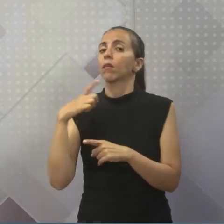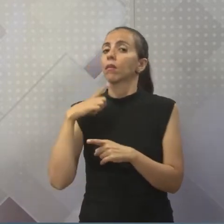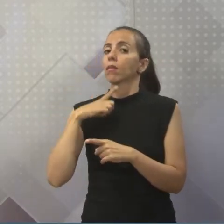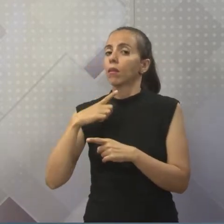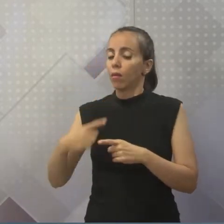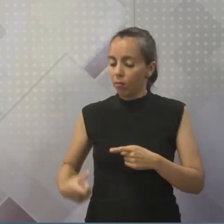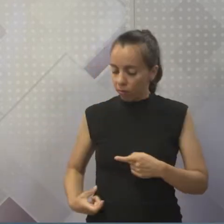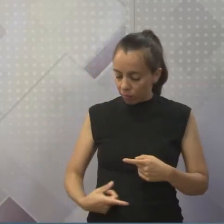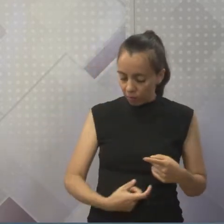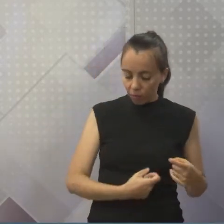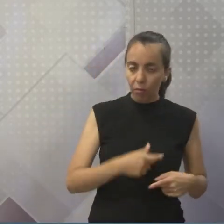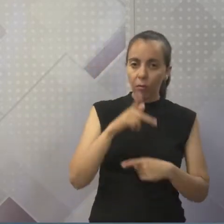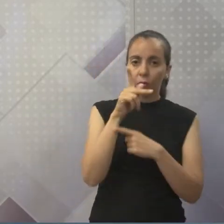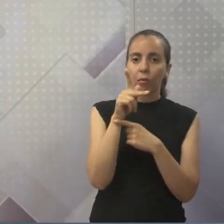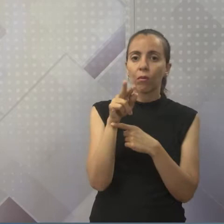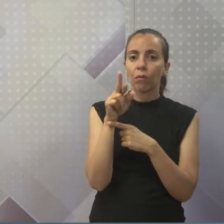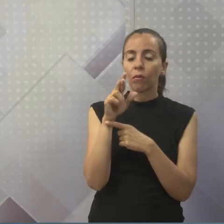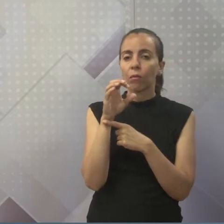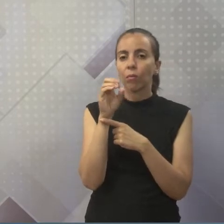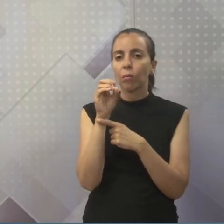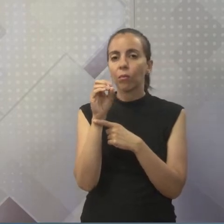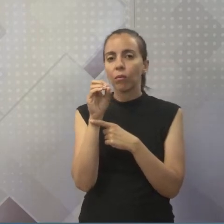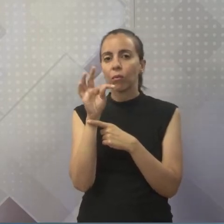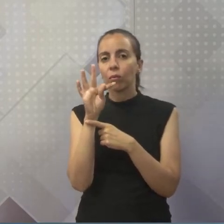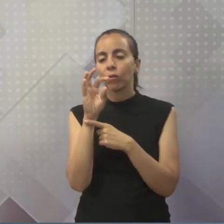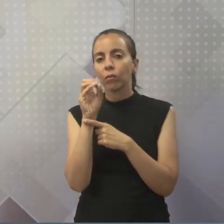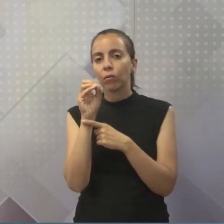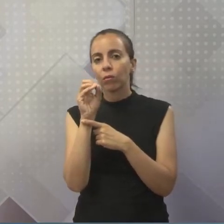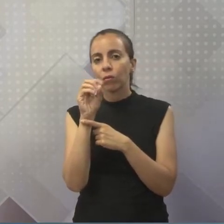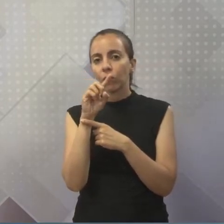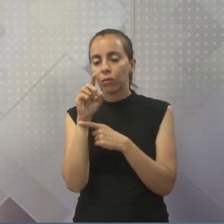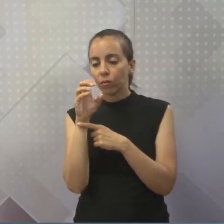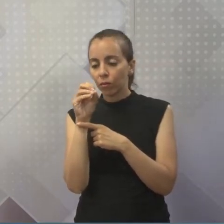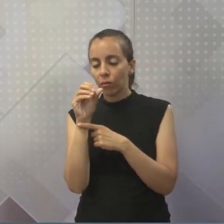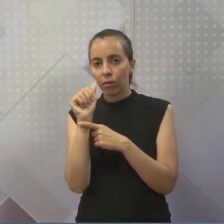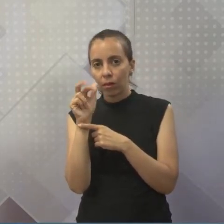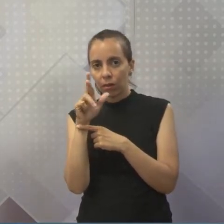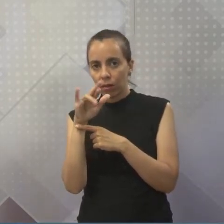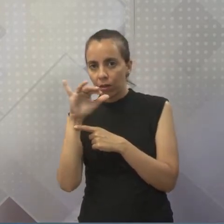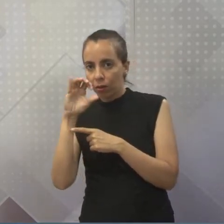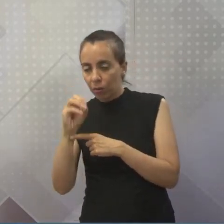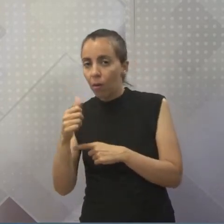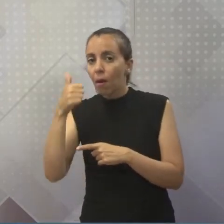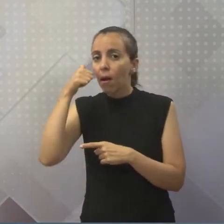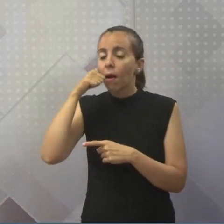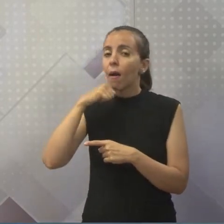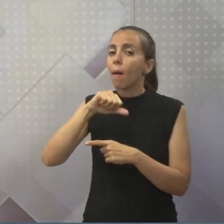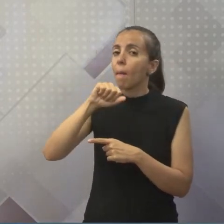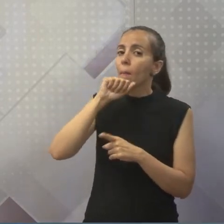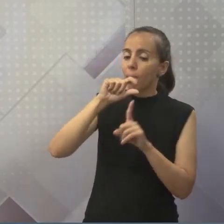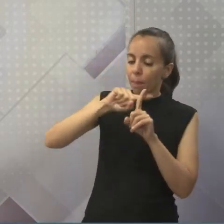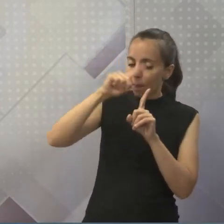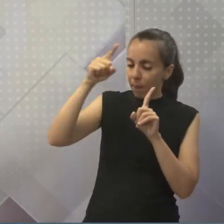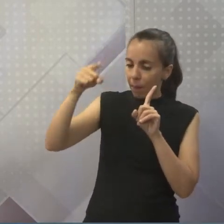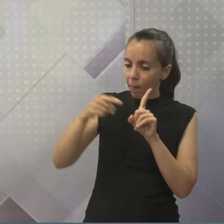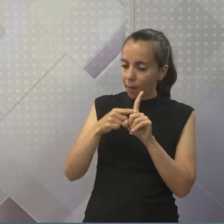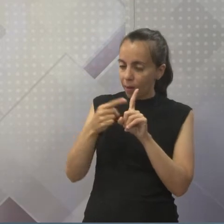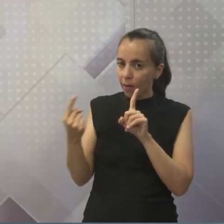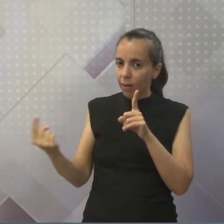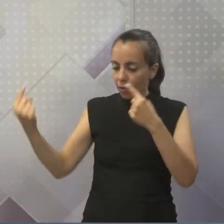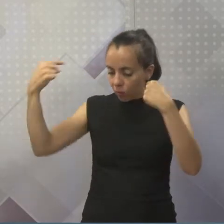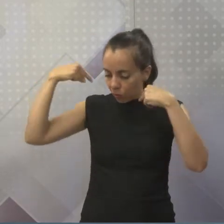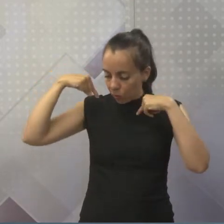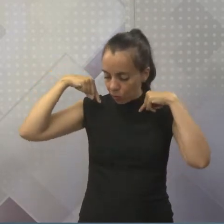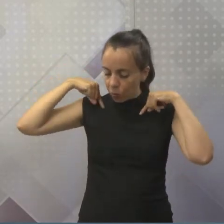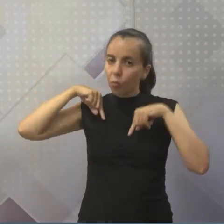chamado protozoário, que pode entrar no corpo da mãe gestante e se